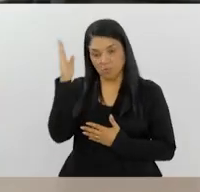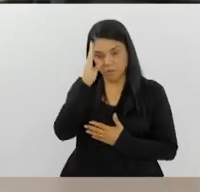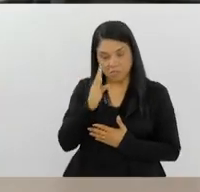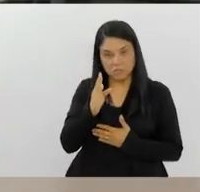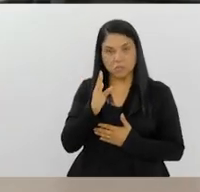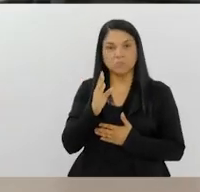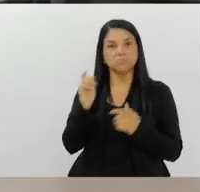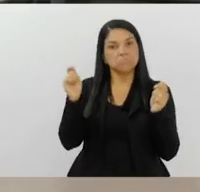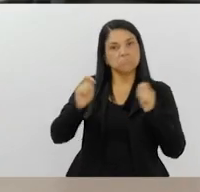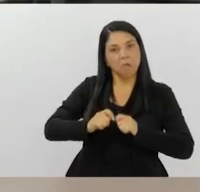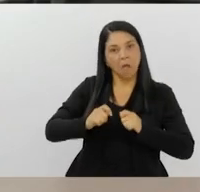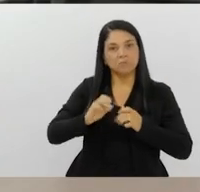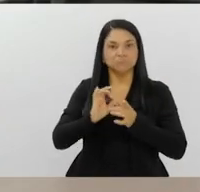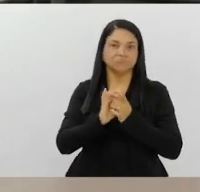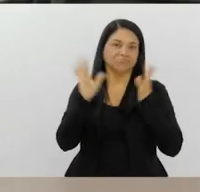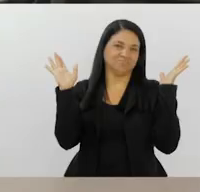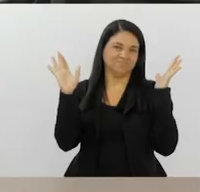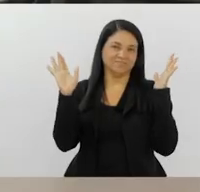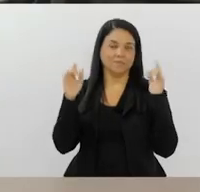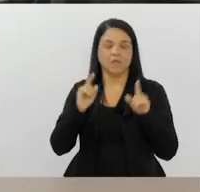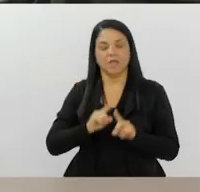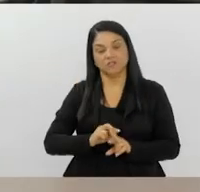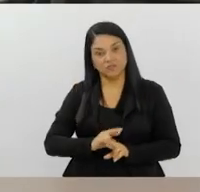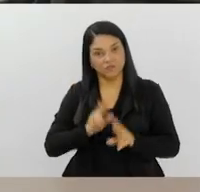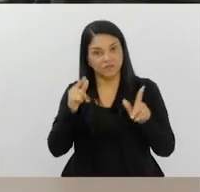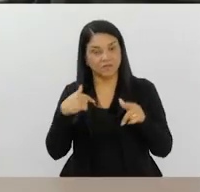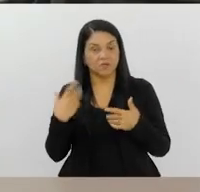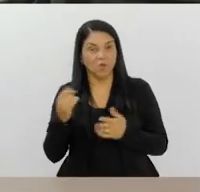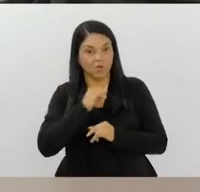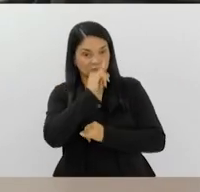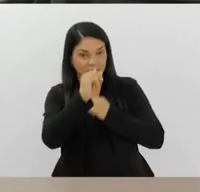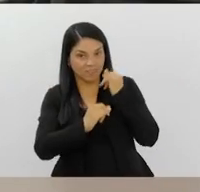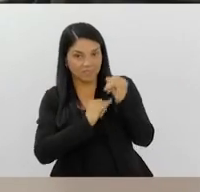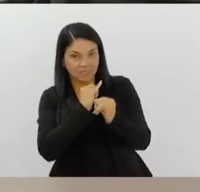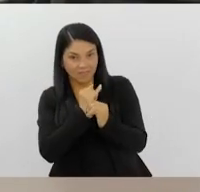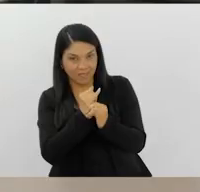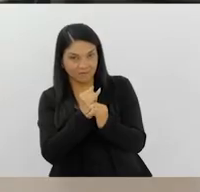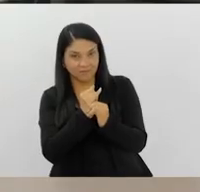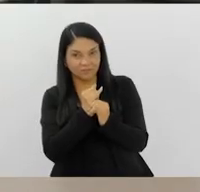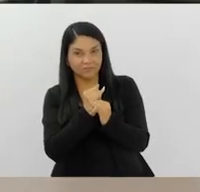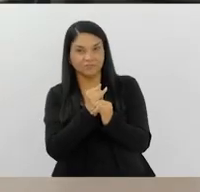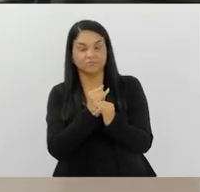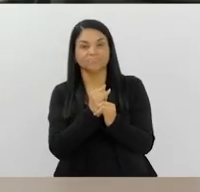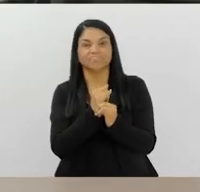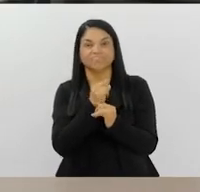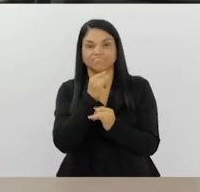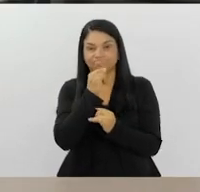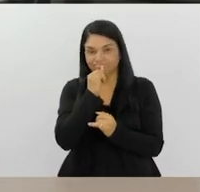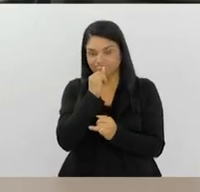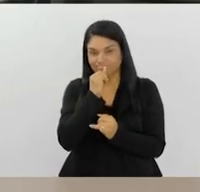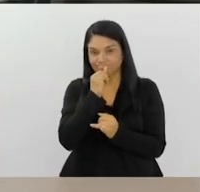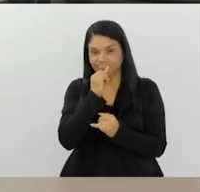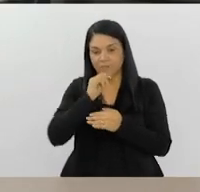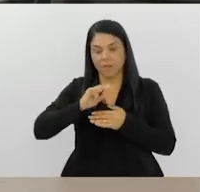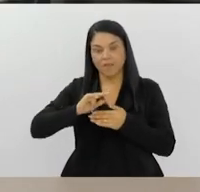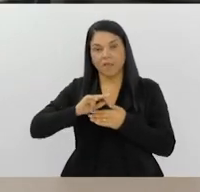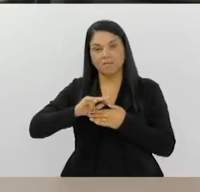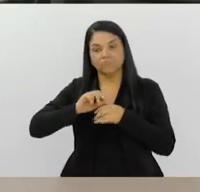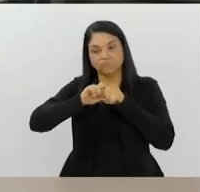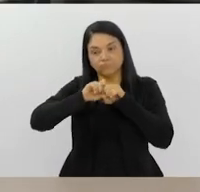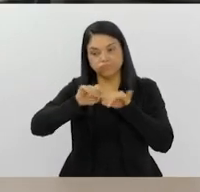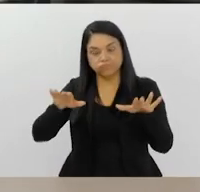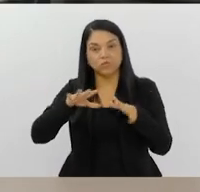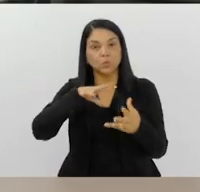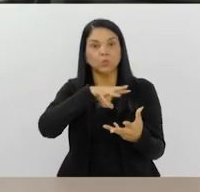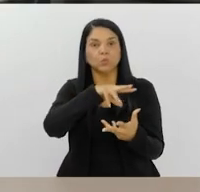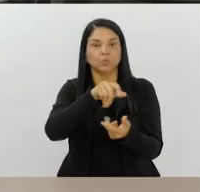fazer qualquer coisa e não é bem assim a internet hoje ela infelizmente ela tá reproduzindo o que já existe no nosso mundo